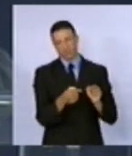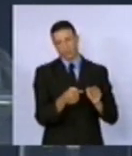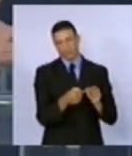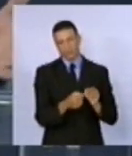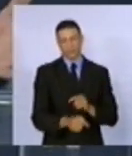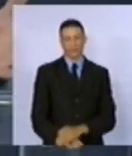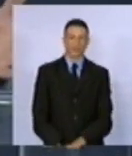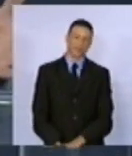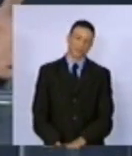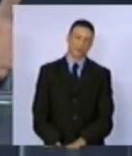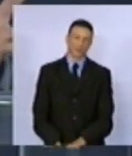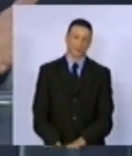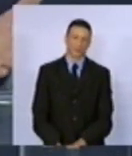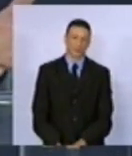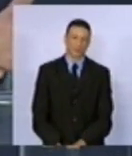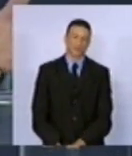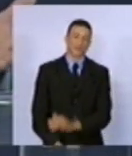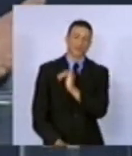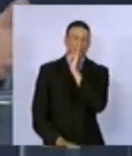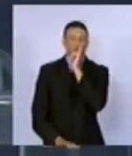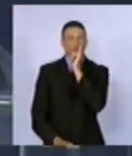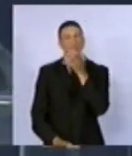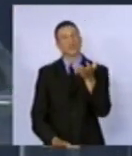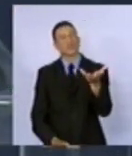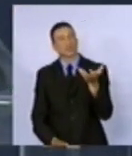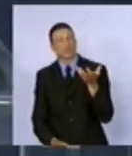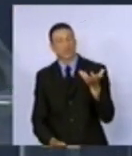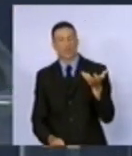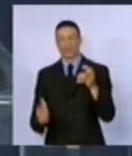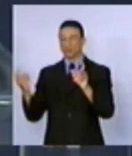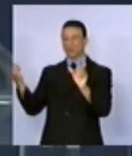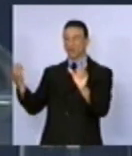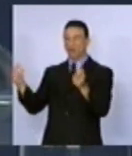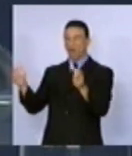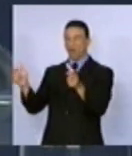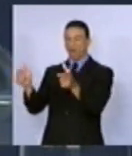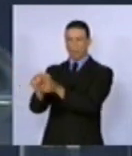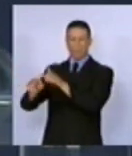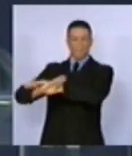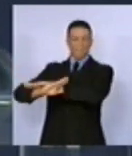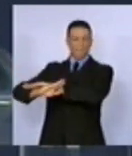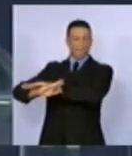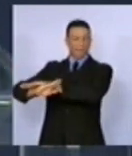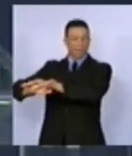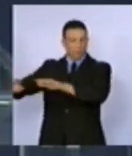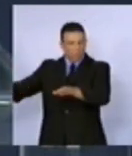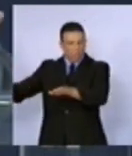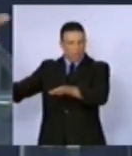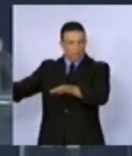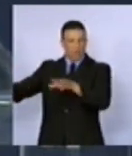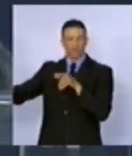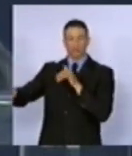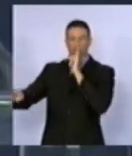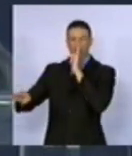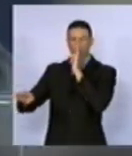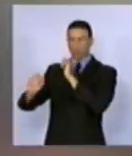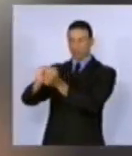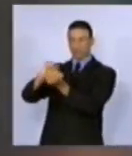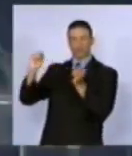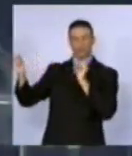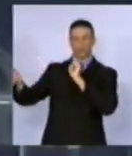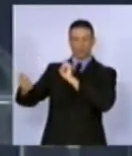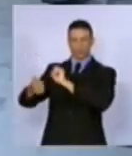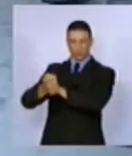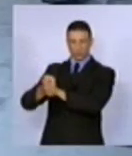que o que se espera a eliminação após o verão alternativa lo caso